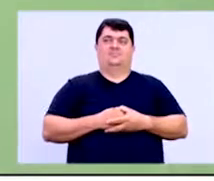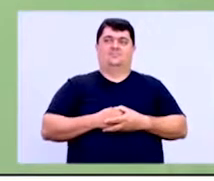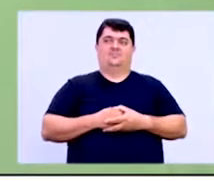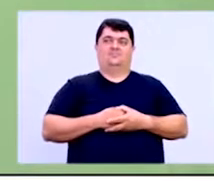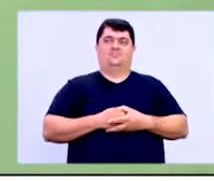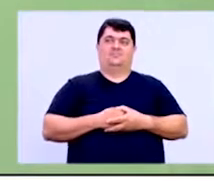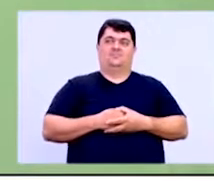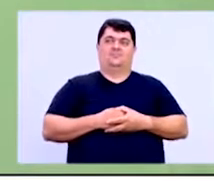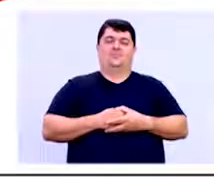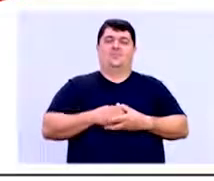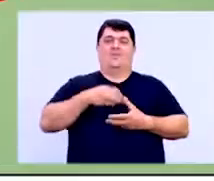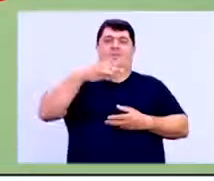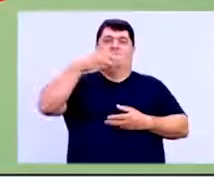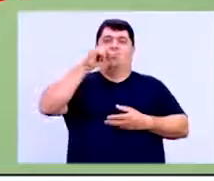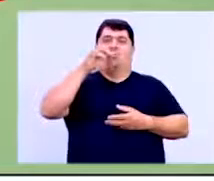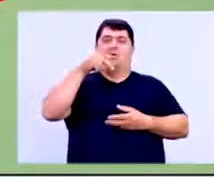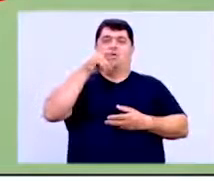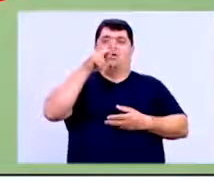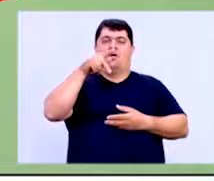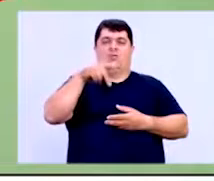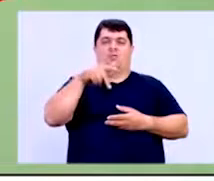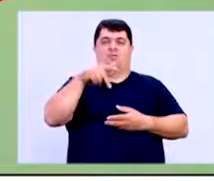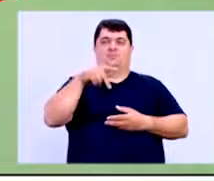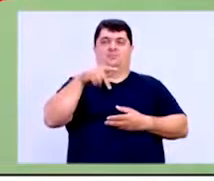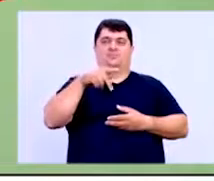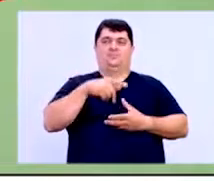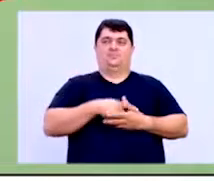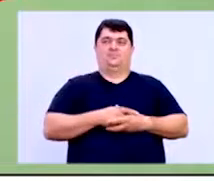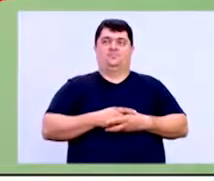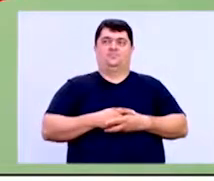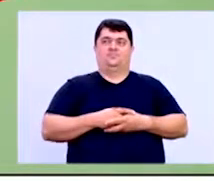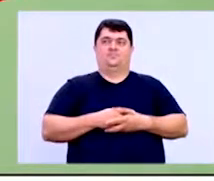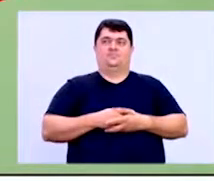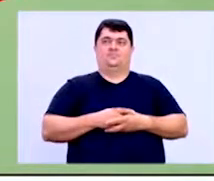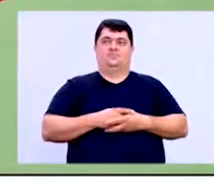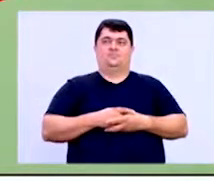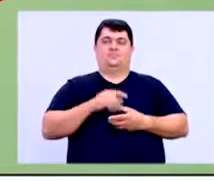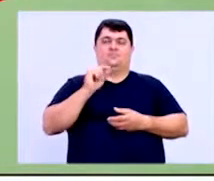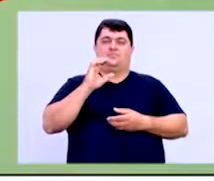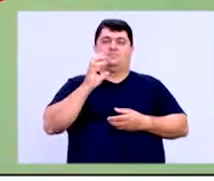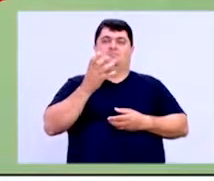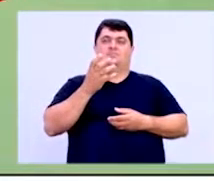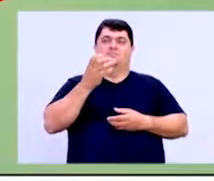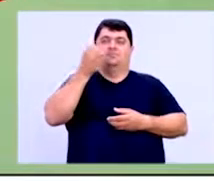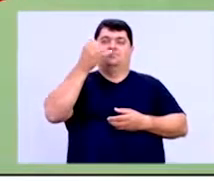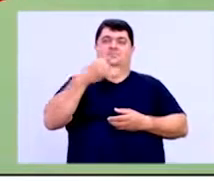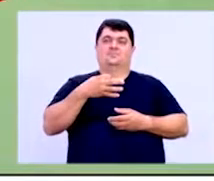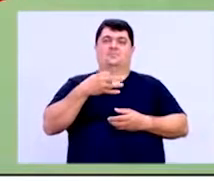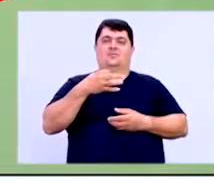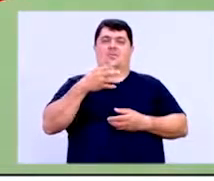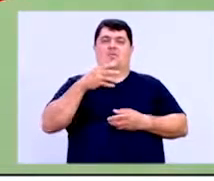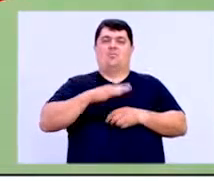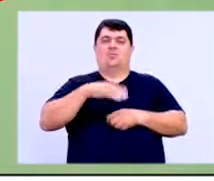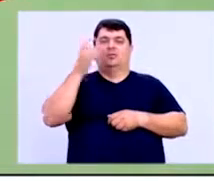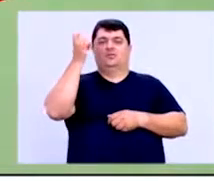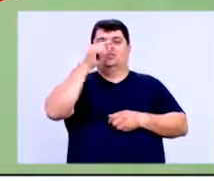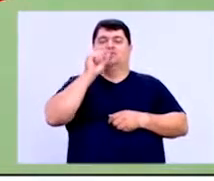Vamos lá para essa questão aqui, make-up, primeiramente. Tá vendo aqui? O que eu falei que é o mais complicado na